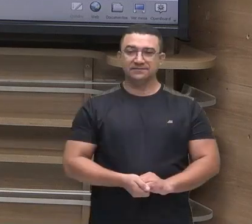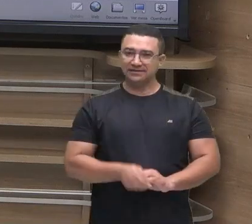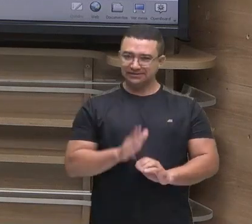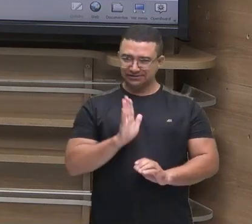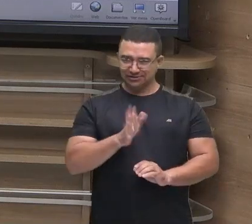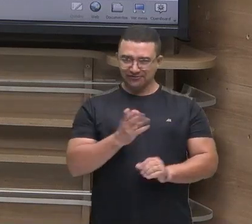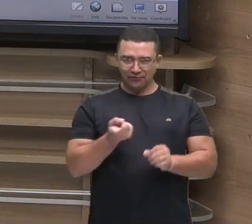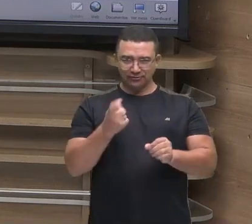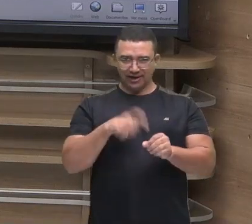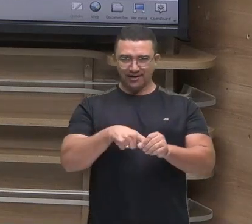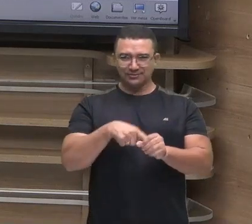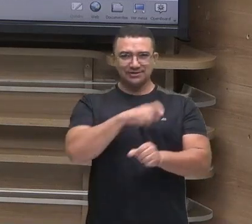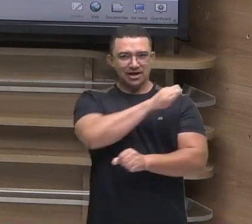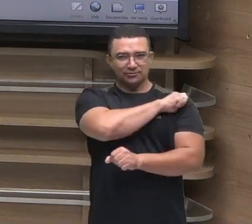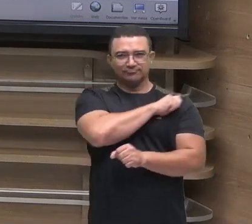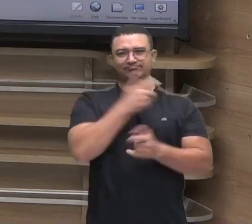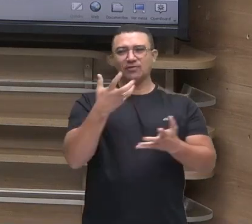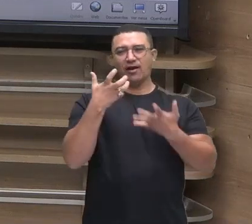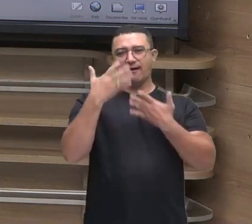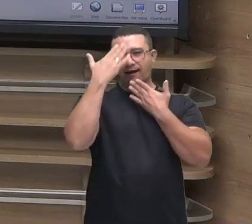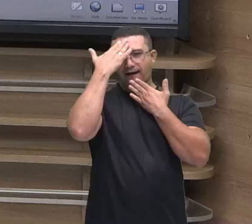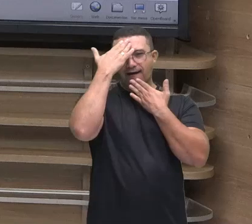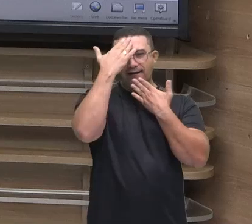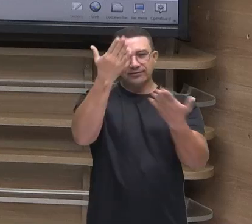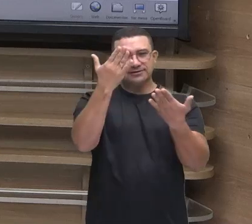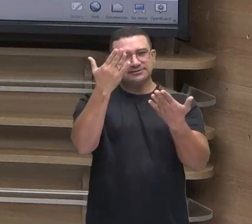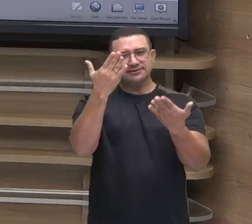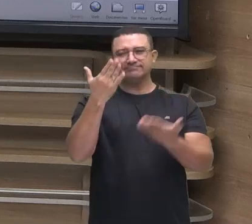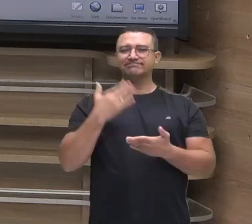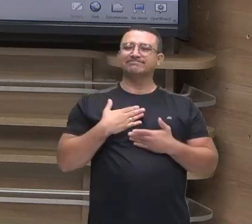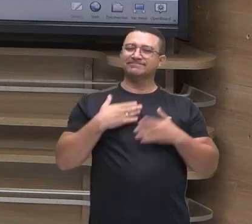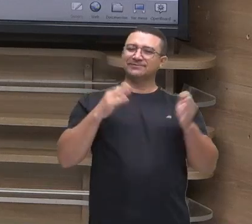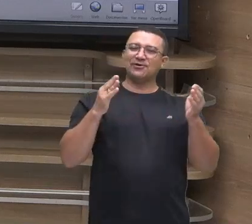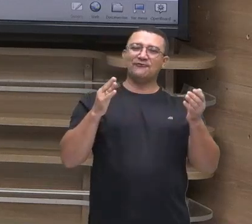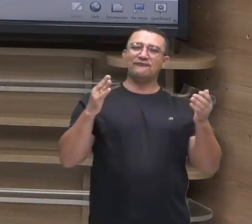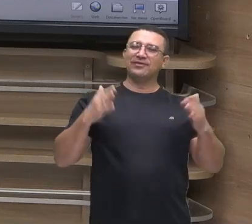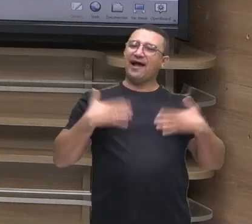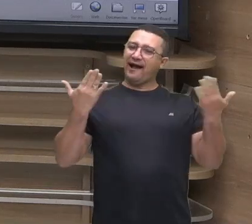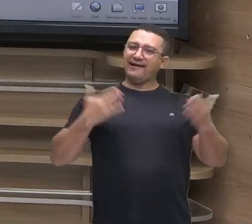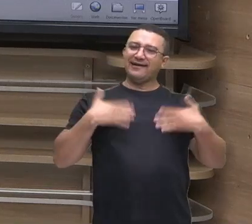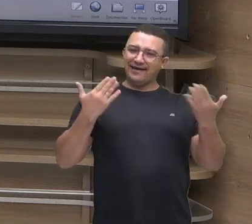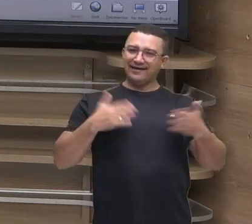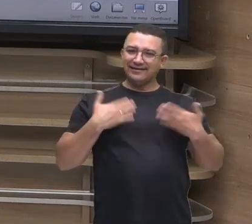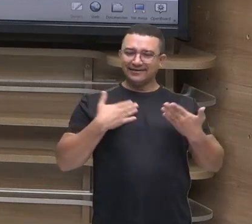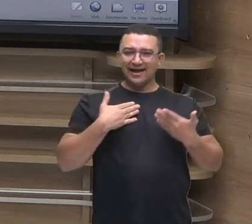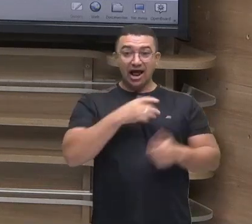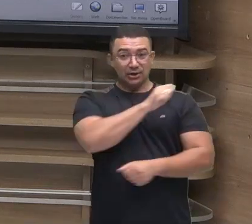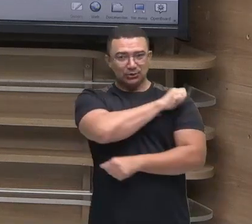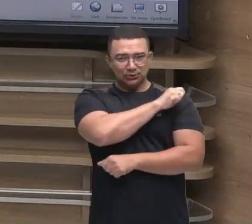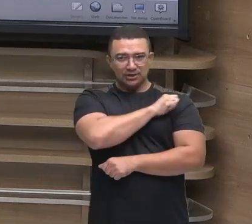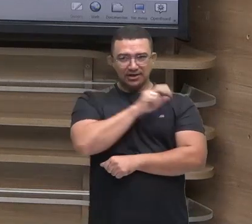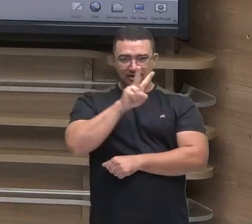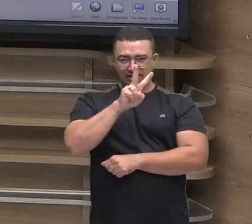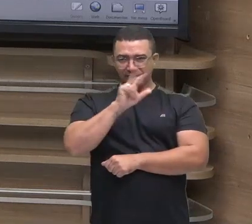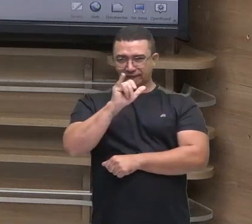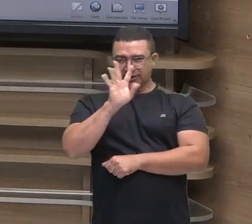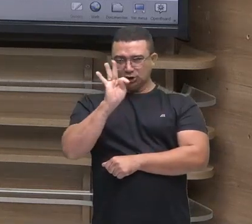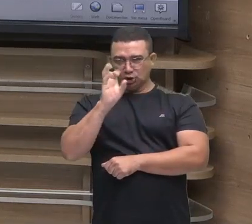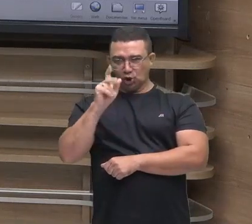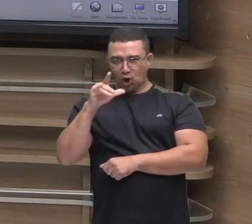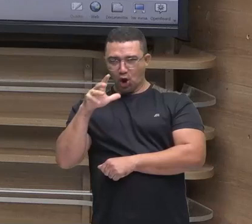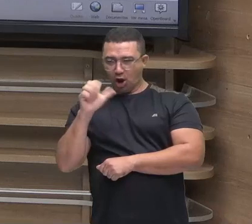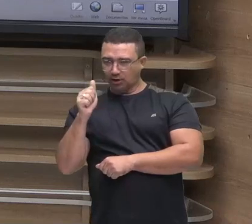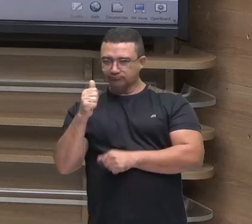Voltamos, queridos, quero agradecer, coração cheio de alegria, a minha querida aluna Vitória Lima. Obrigada, Vitória, por